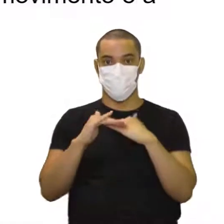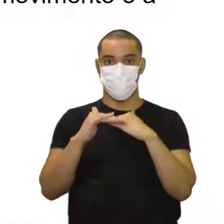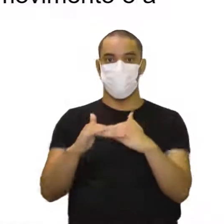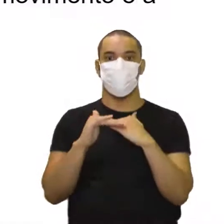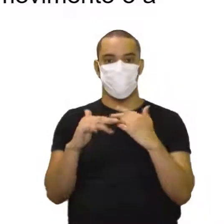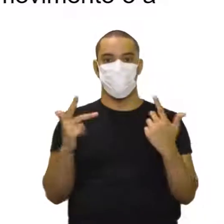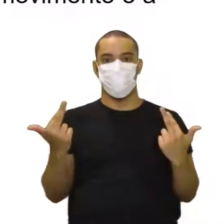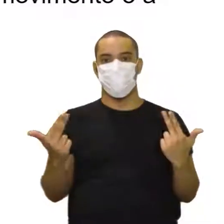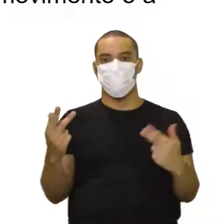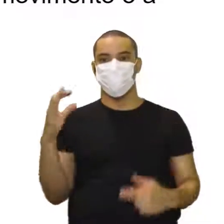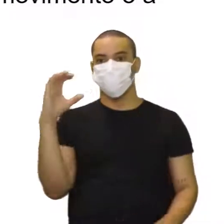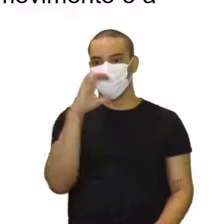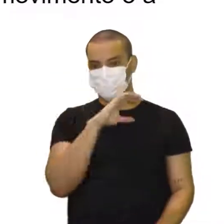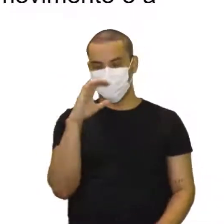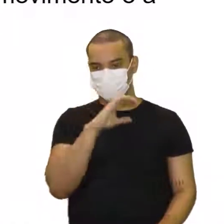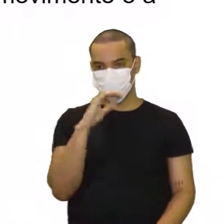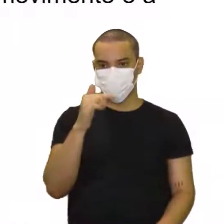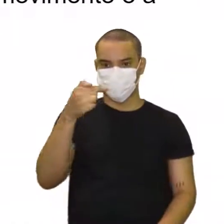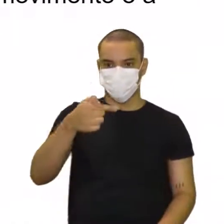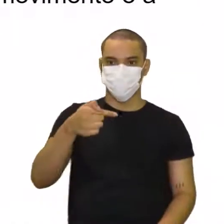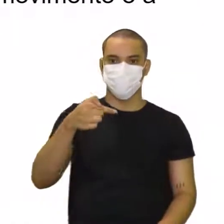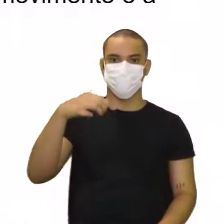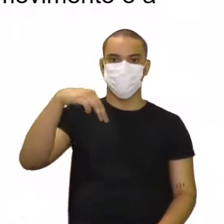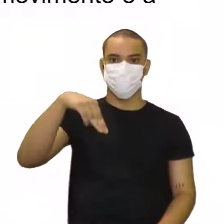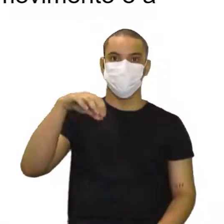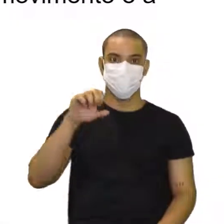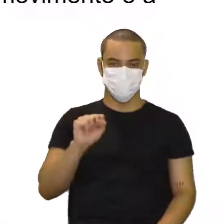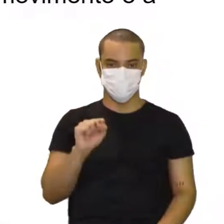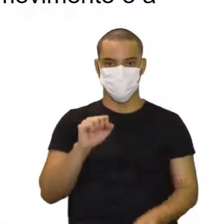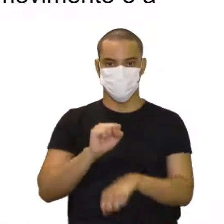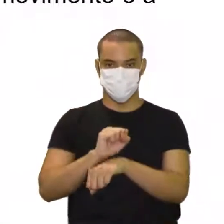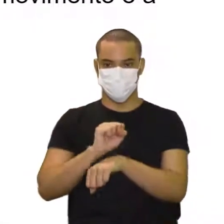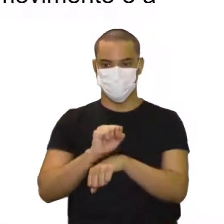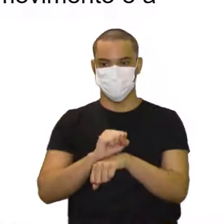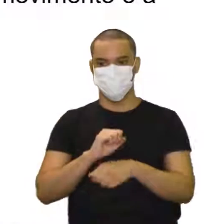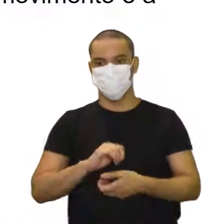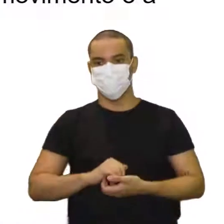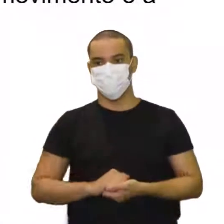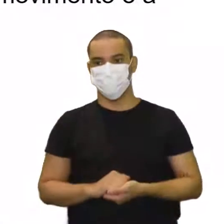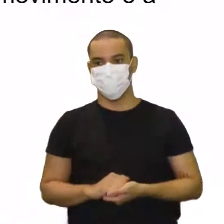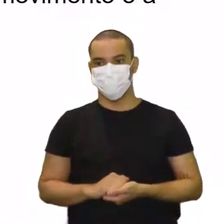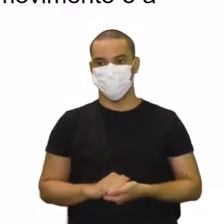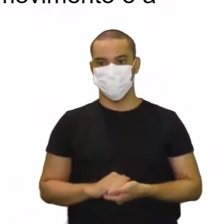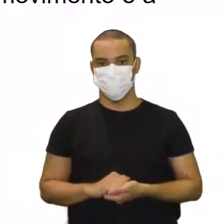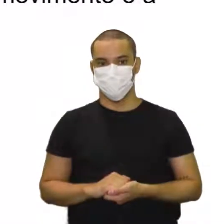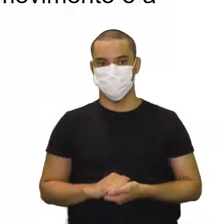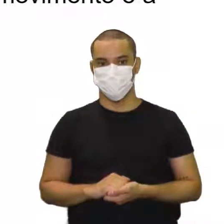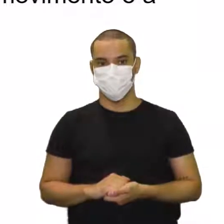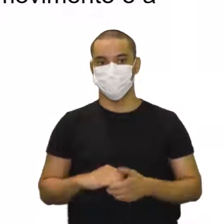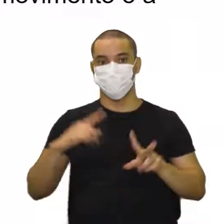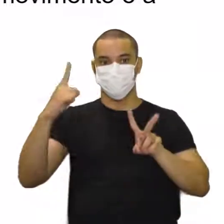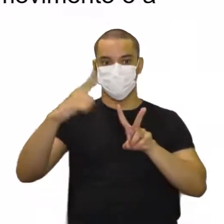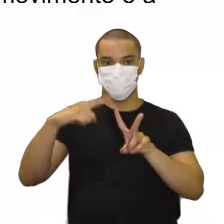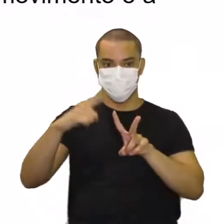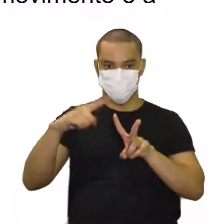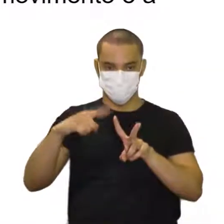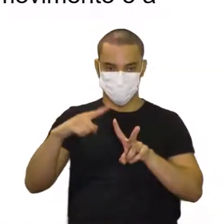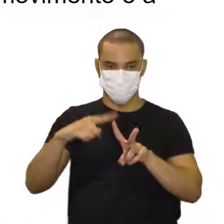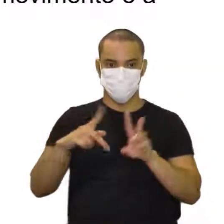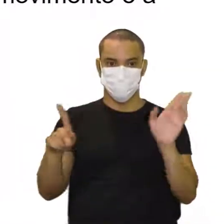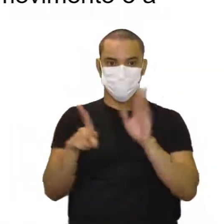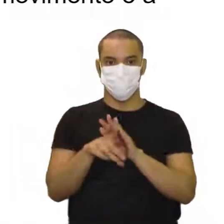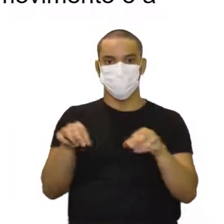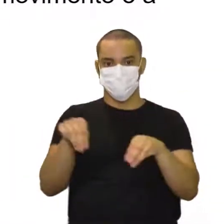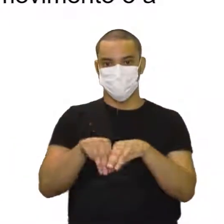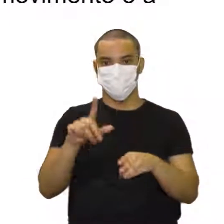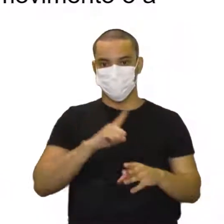com velocidade de 7 metros por segundo. O vetor campo magnético tem módulo